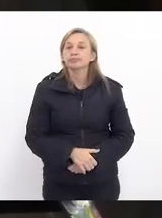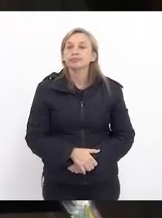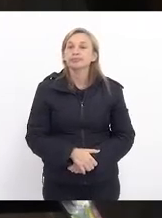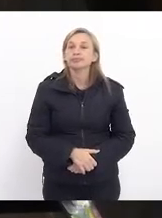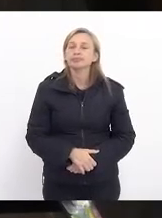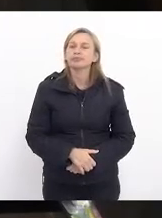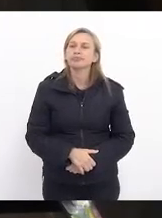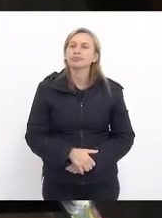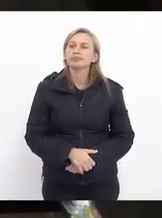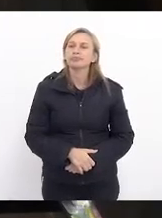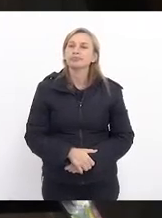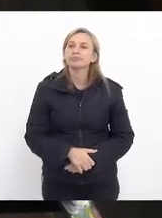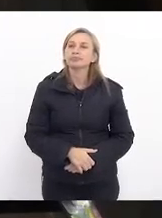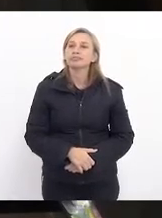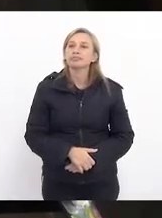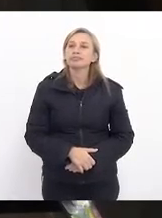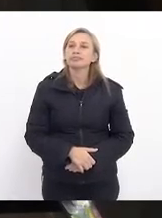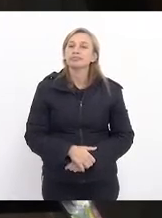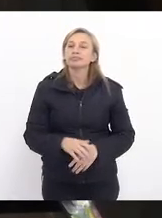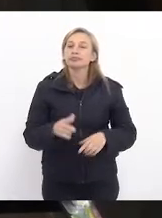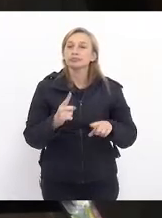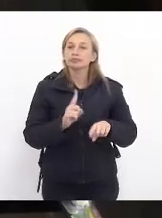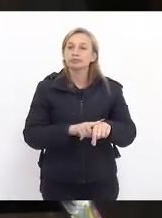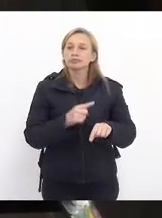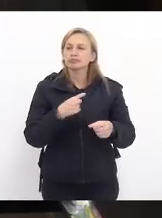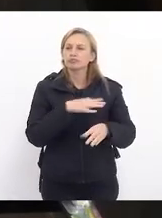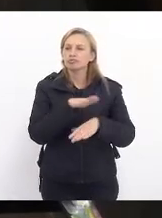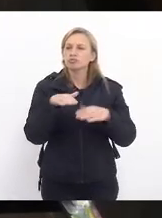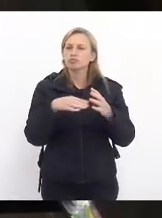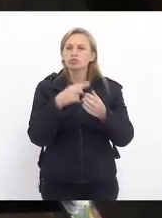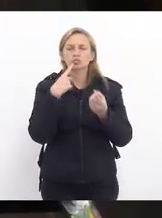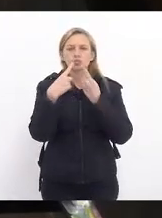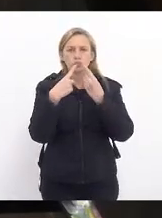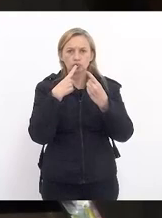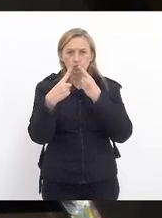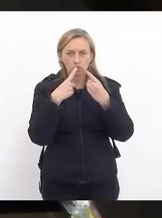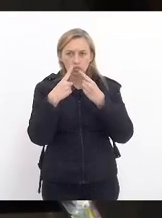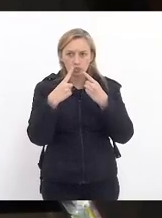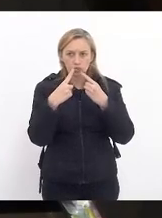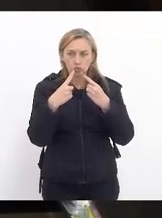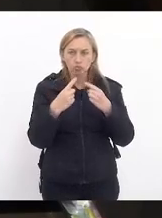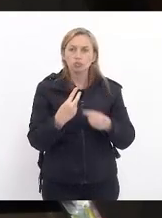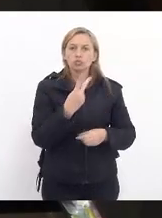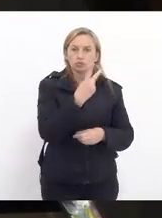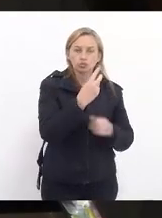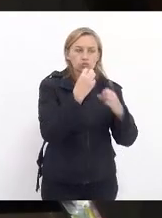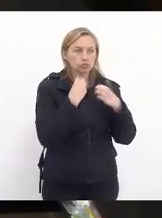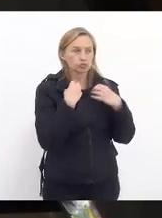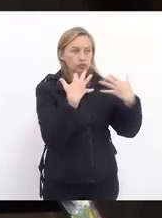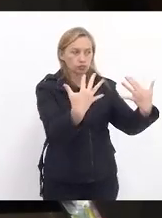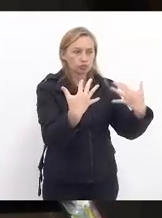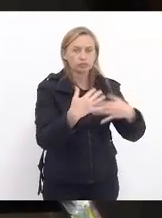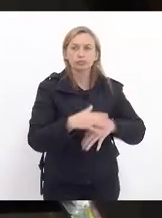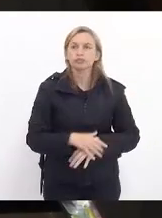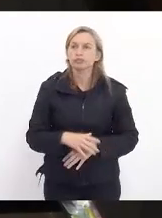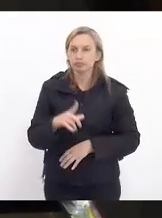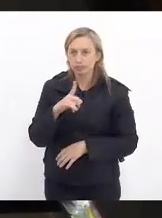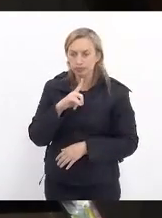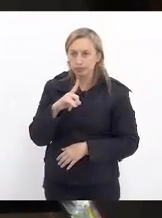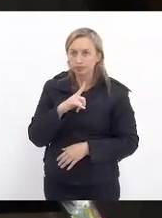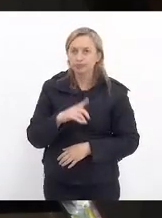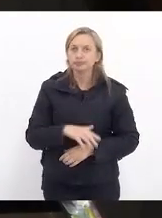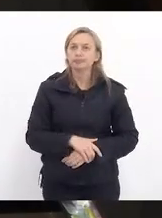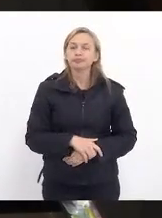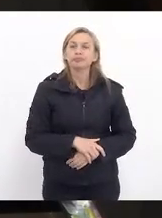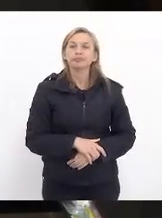e no ambiente de todas as discussões e todas as duas audiências públicas que